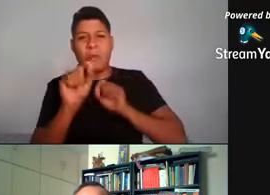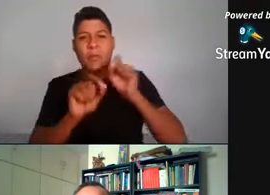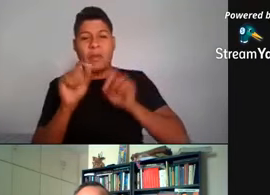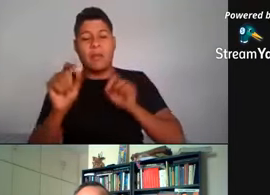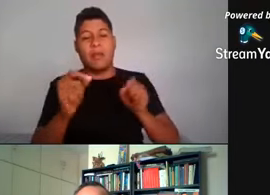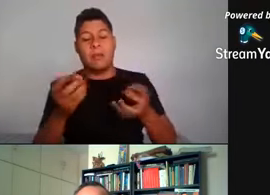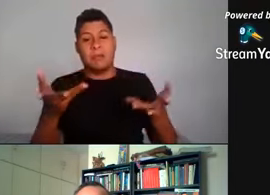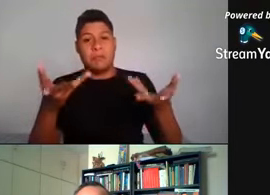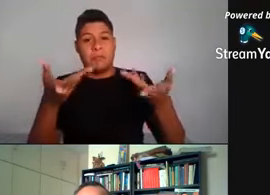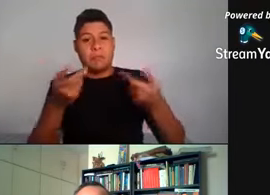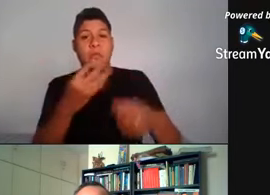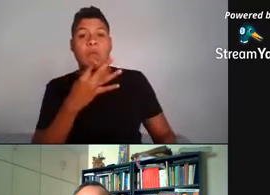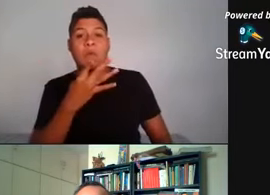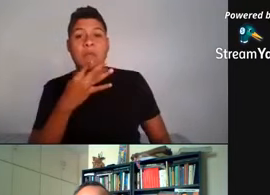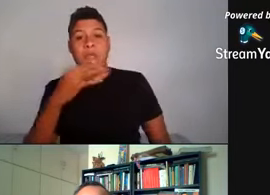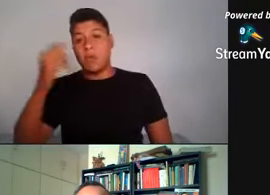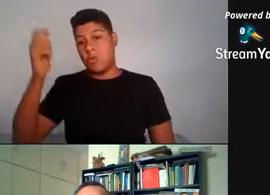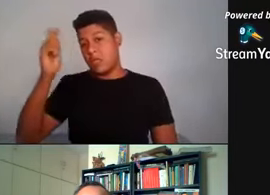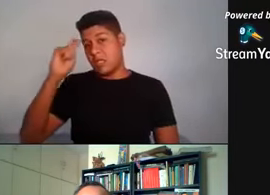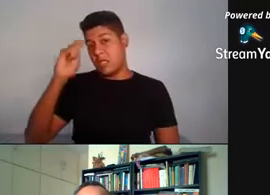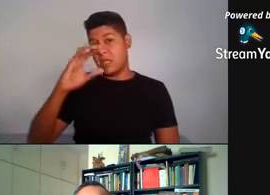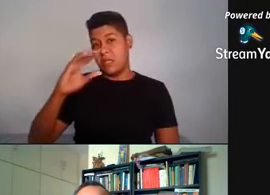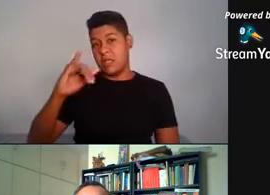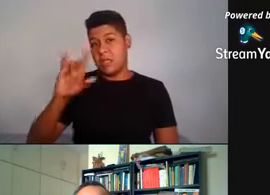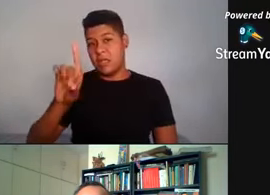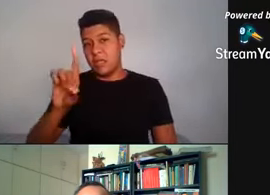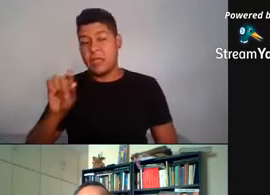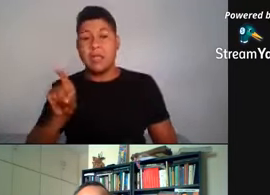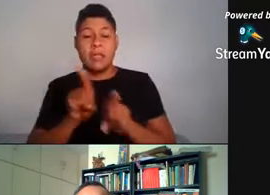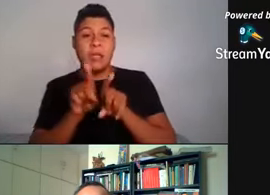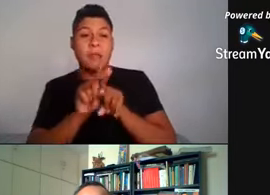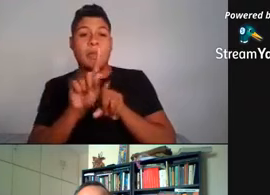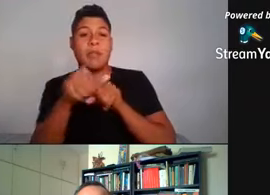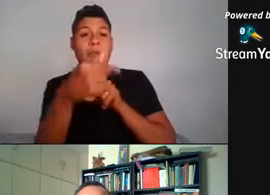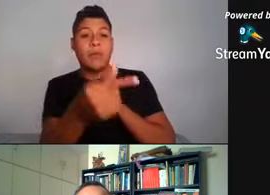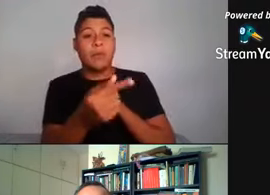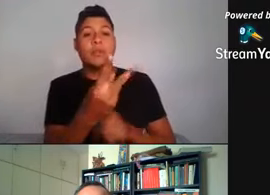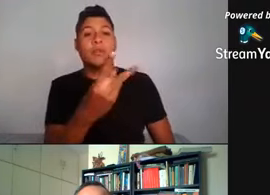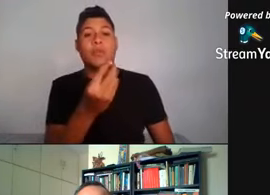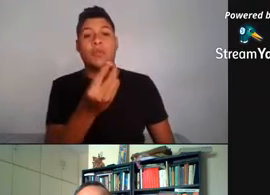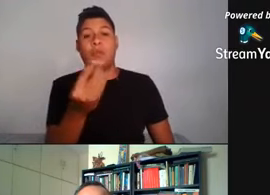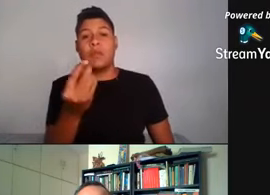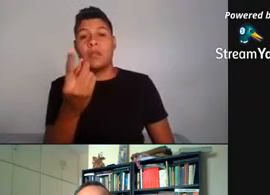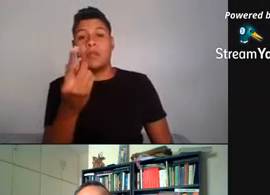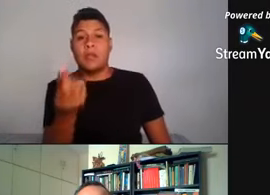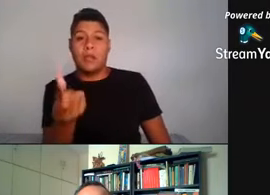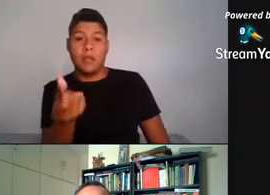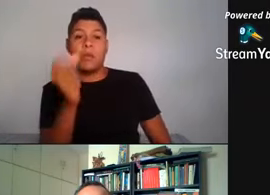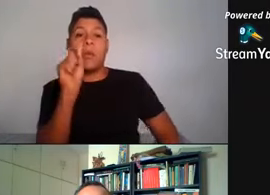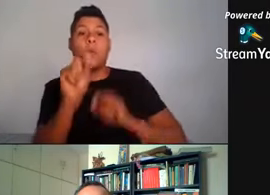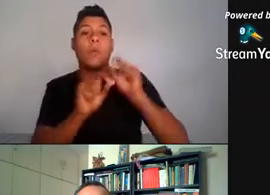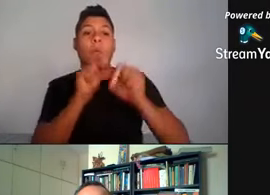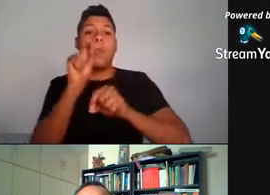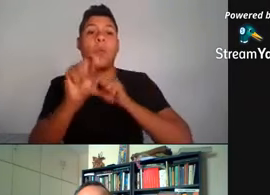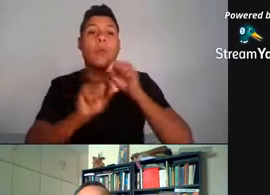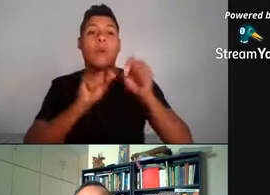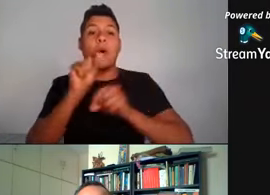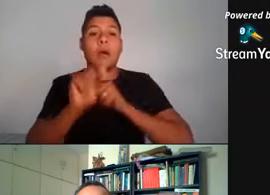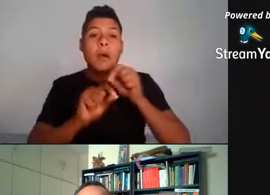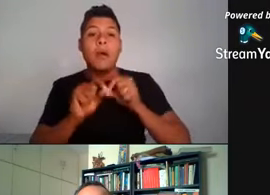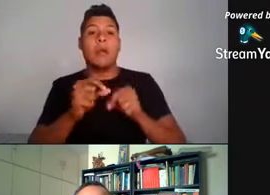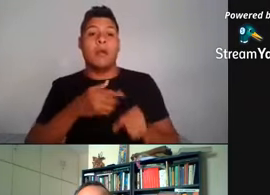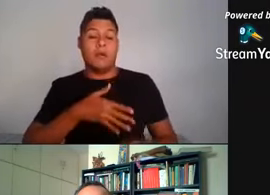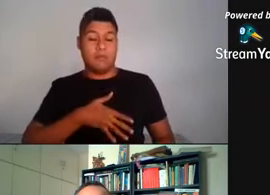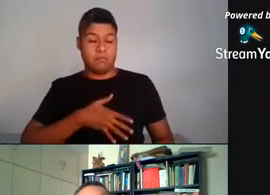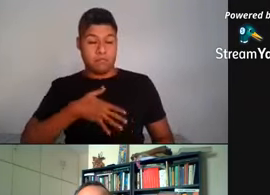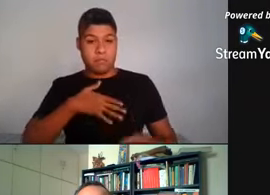de conhecer você, Cid, e de logo depois, né, no final de 2016, ter tido a honra de ser